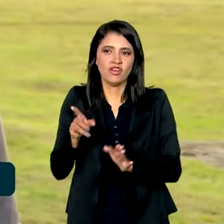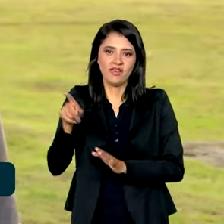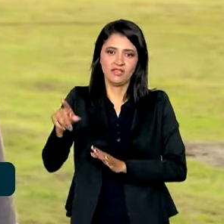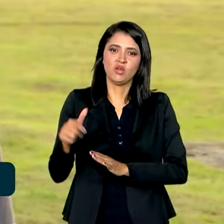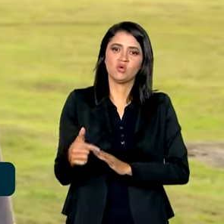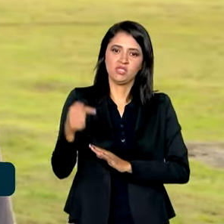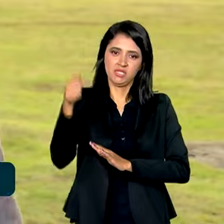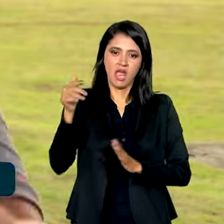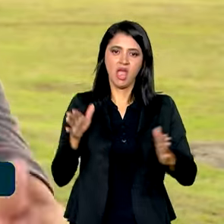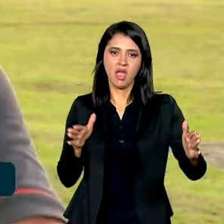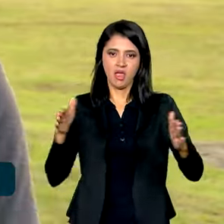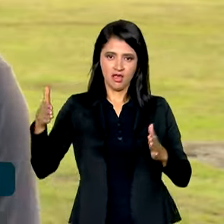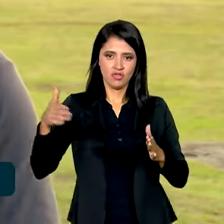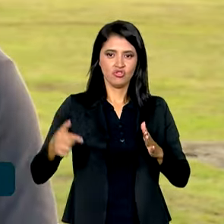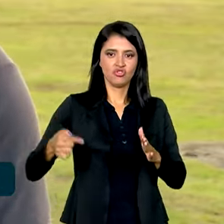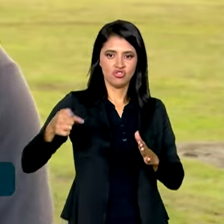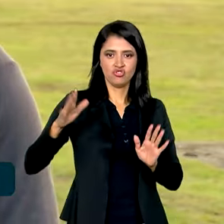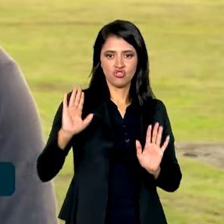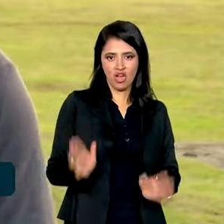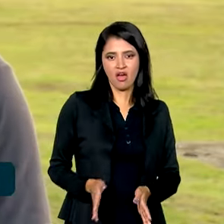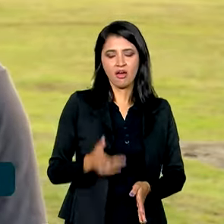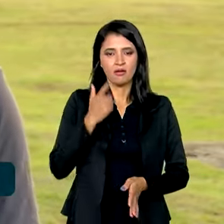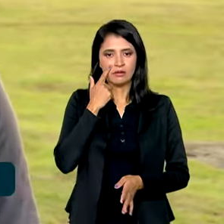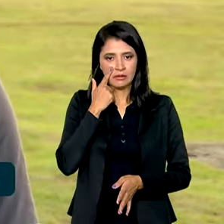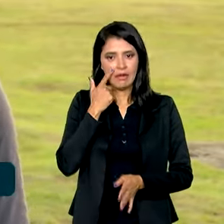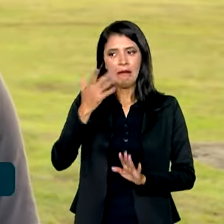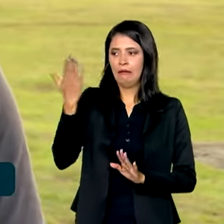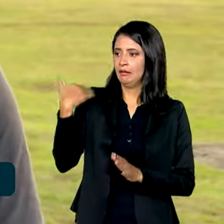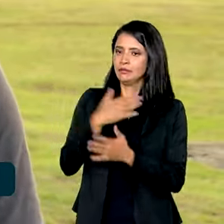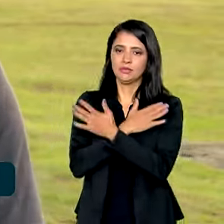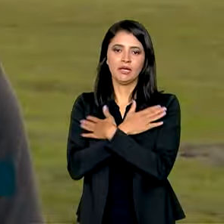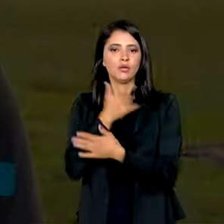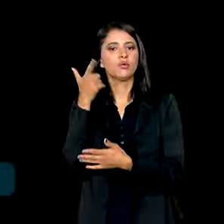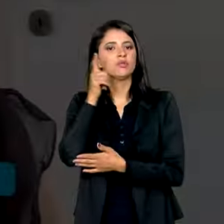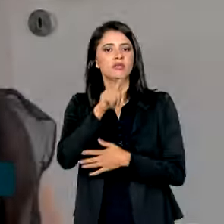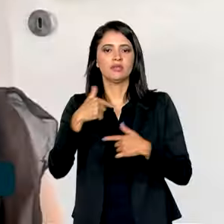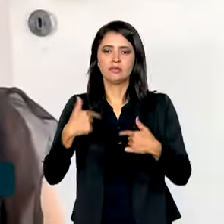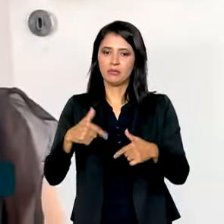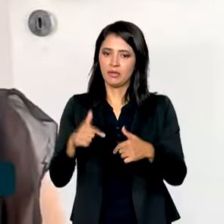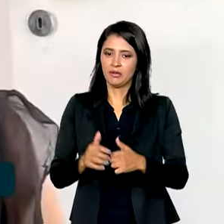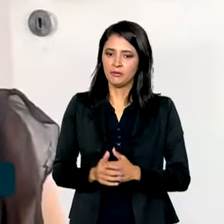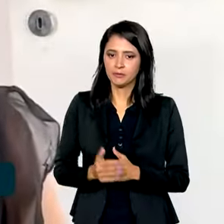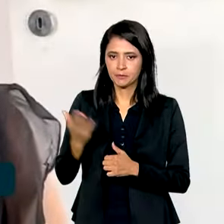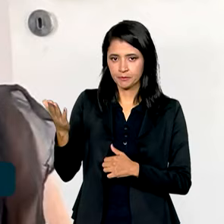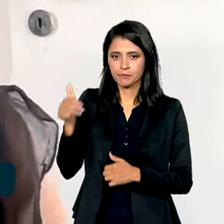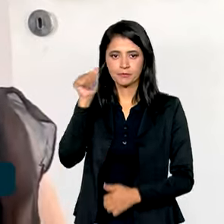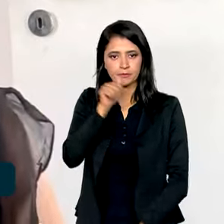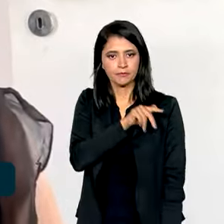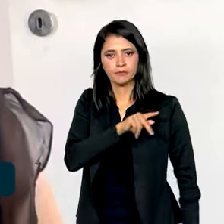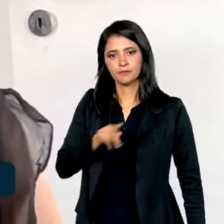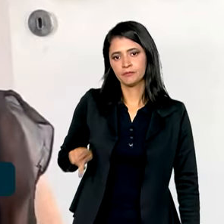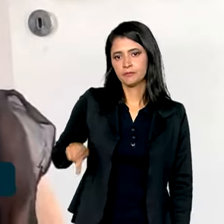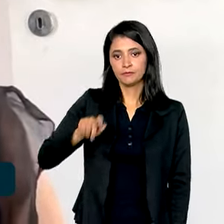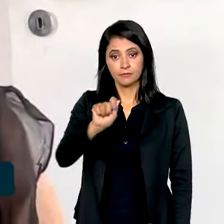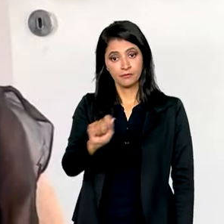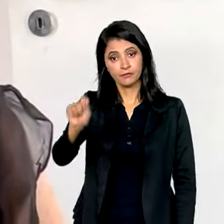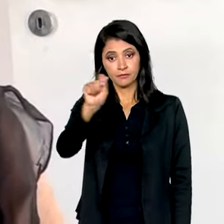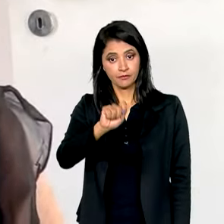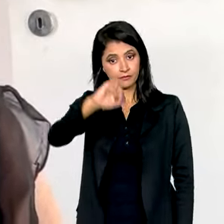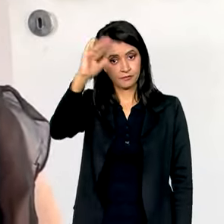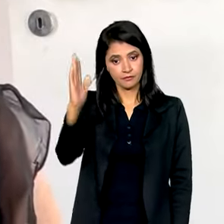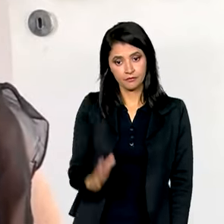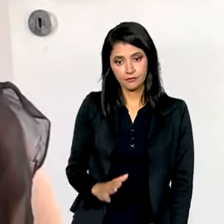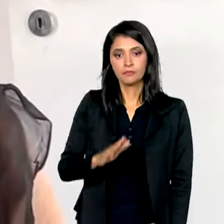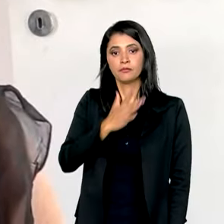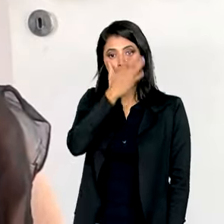7. E aí eu estava desempregado lá, e aí consegui esse trabalho aqui. Para a presidente da Associação Brasileira de Pessoas